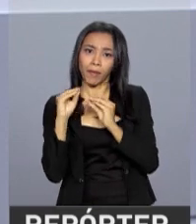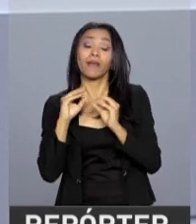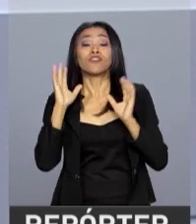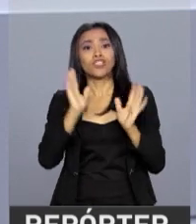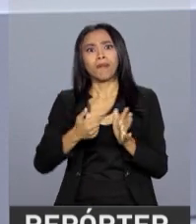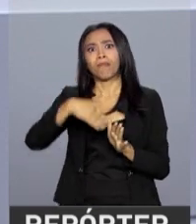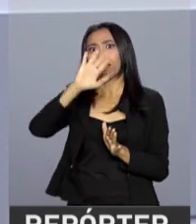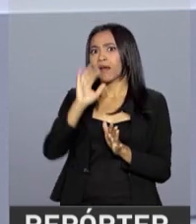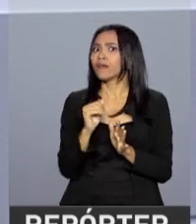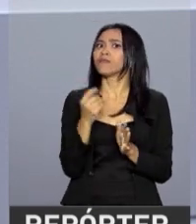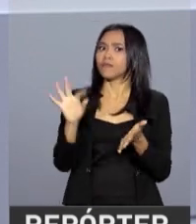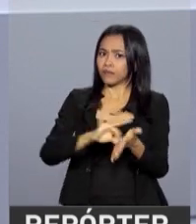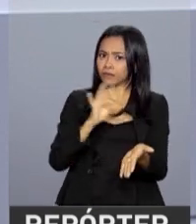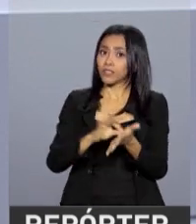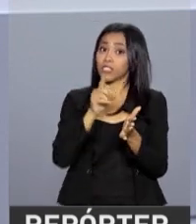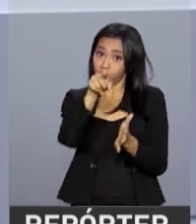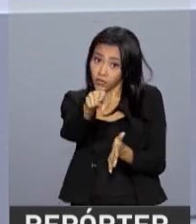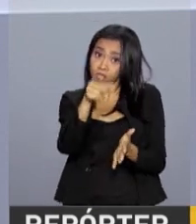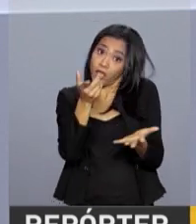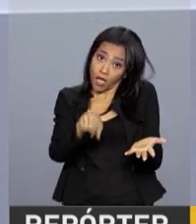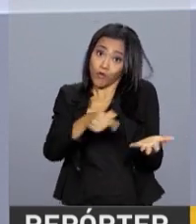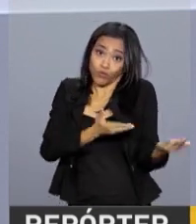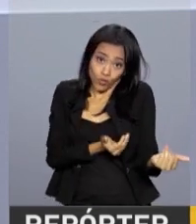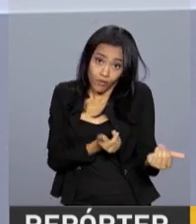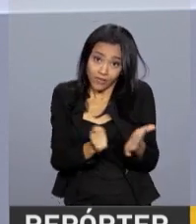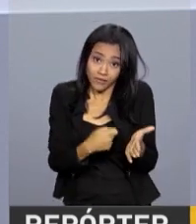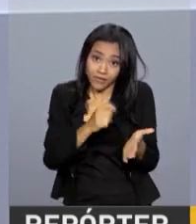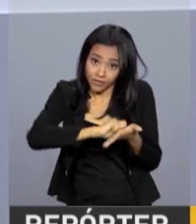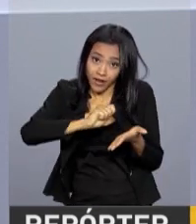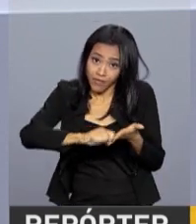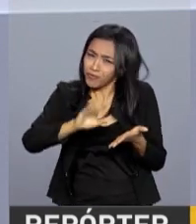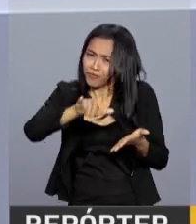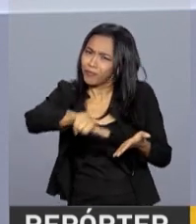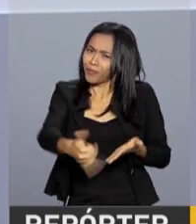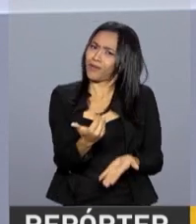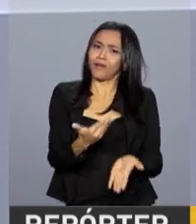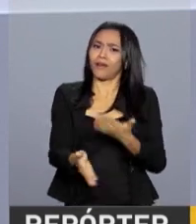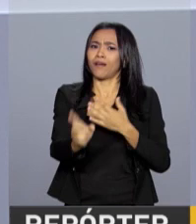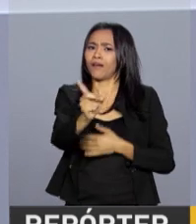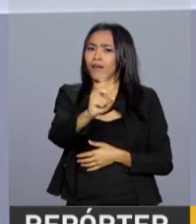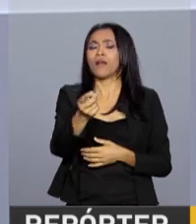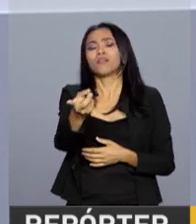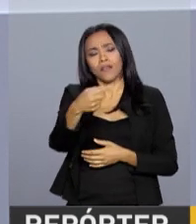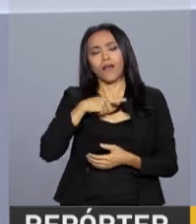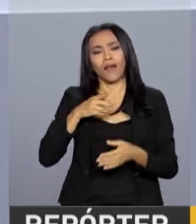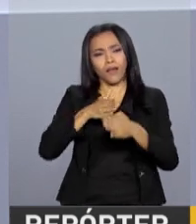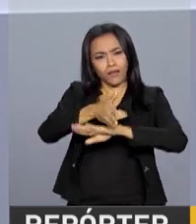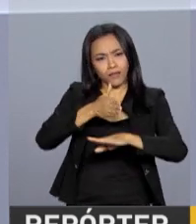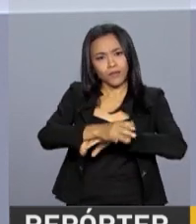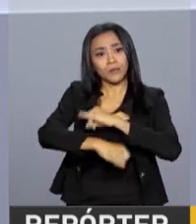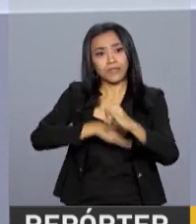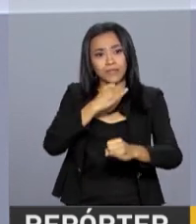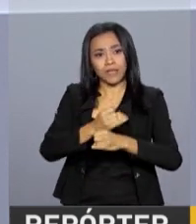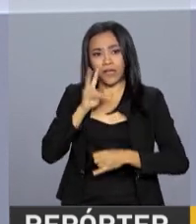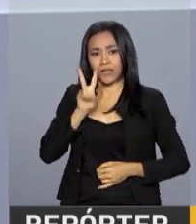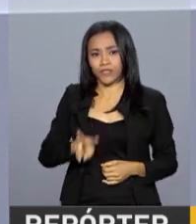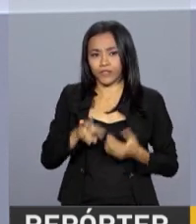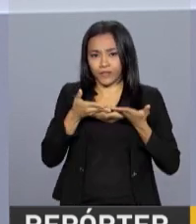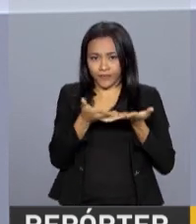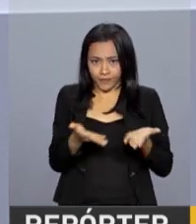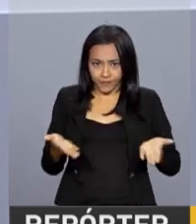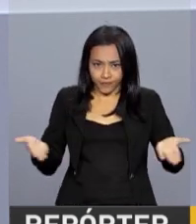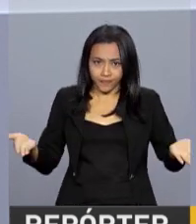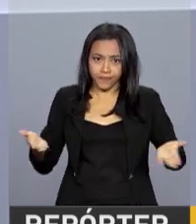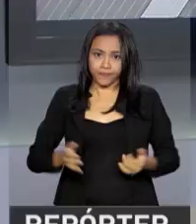foram inscritos e se você é um jovem escritor não perca a chance estão no site do fnde é todas as informações e o formulário